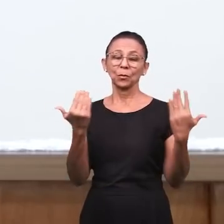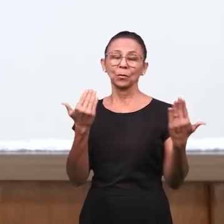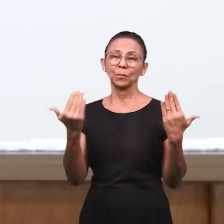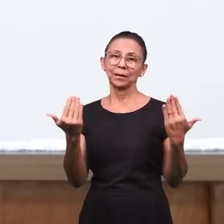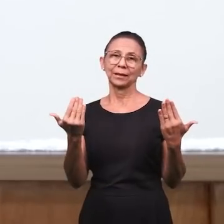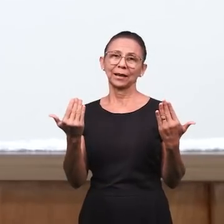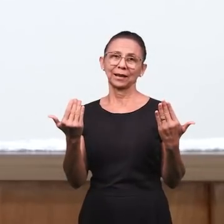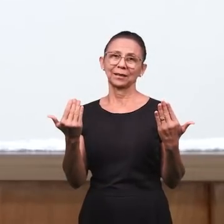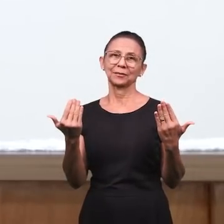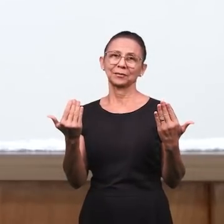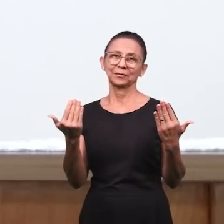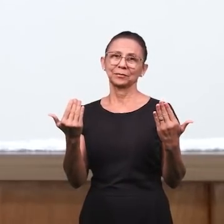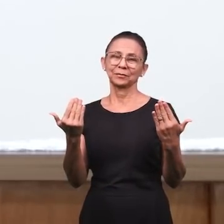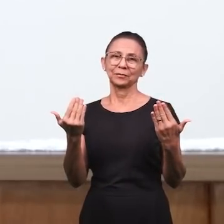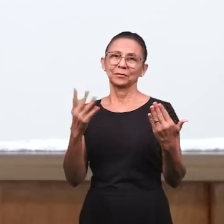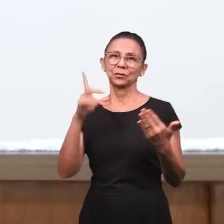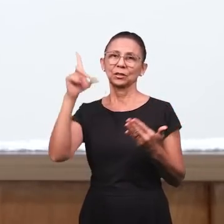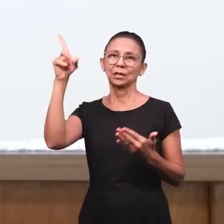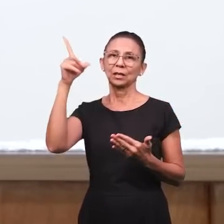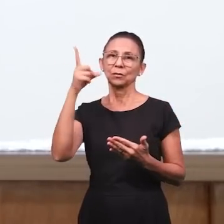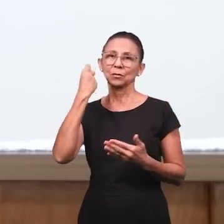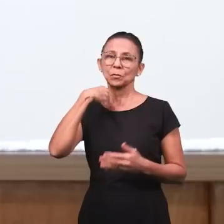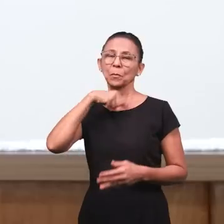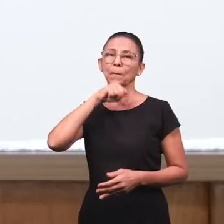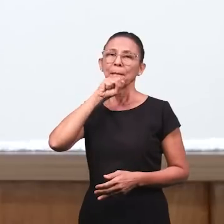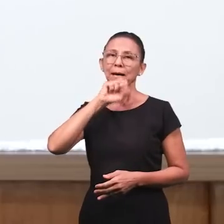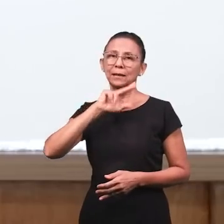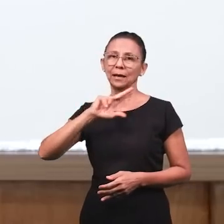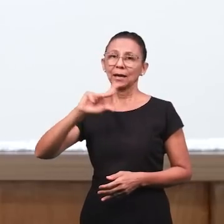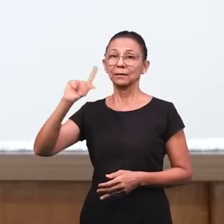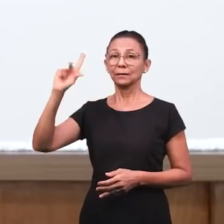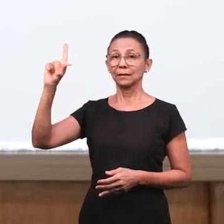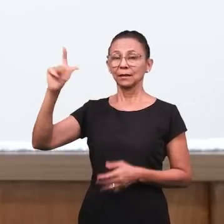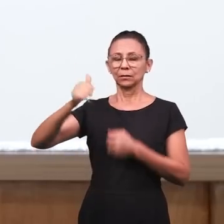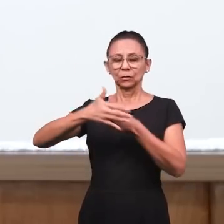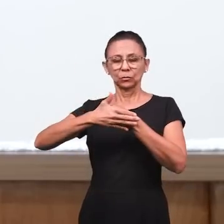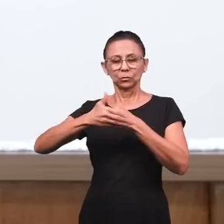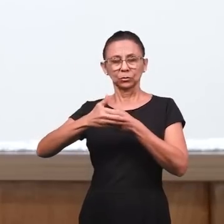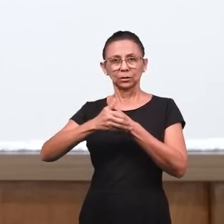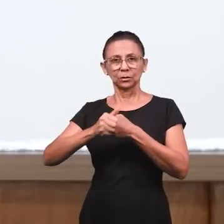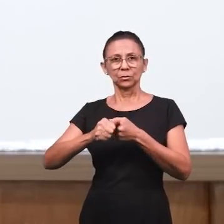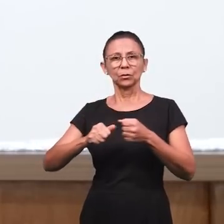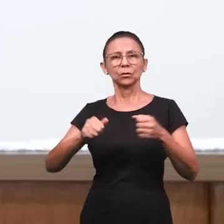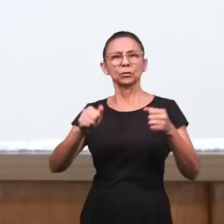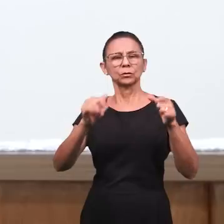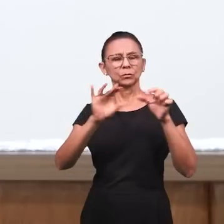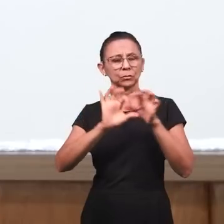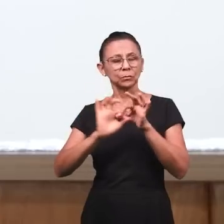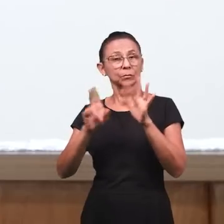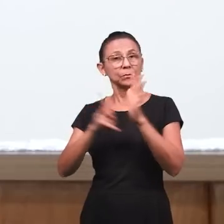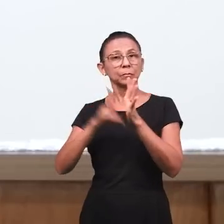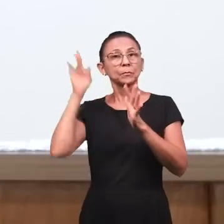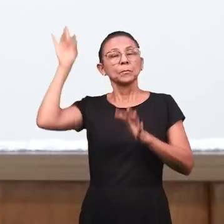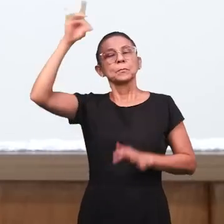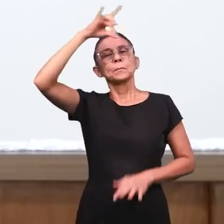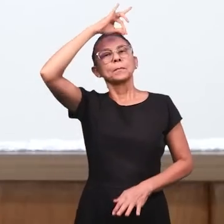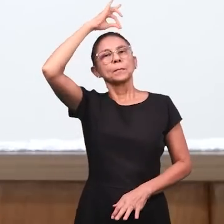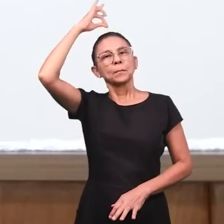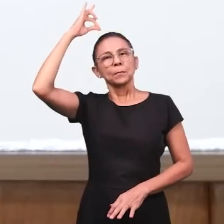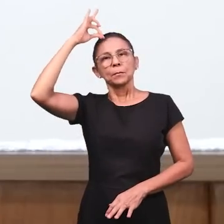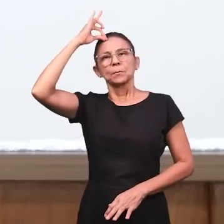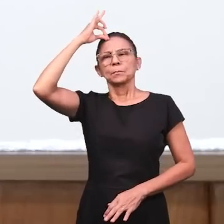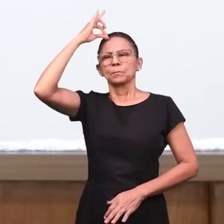do nosso amado e eterno Pai, as consolações e comunhão do Espírito